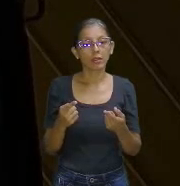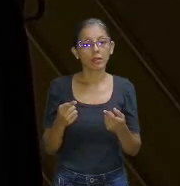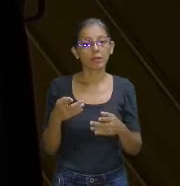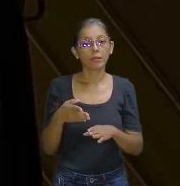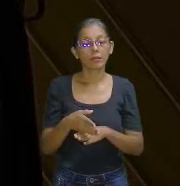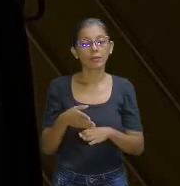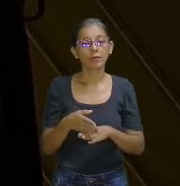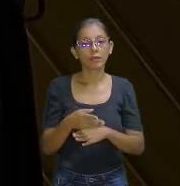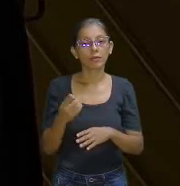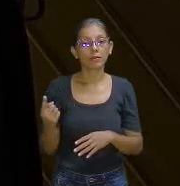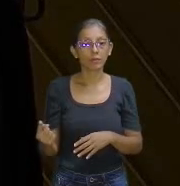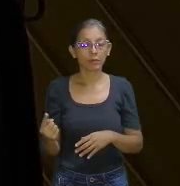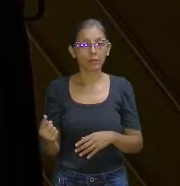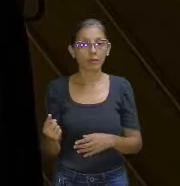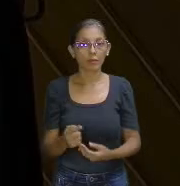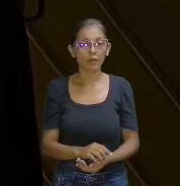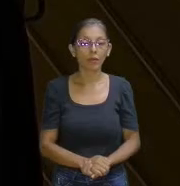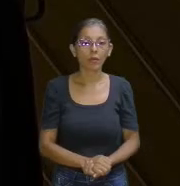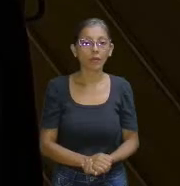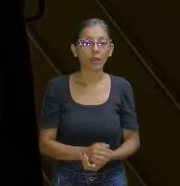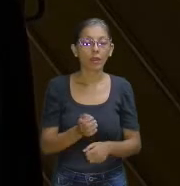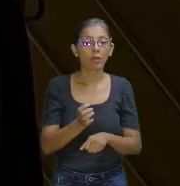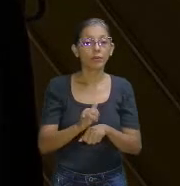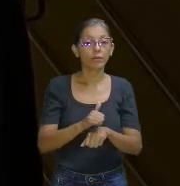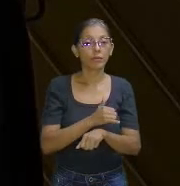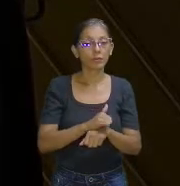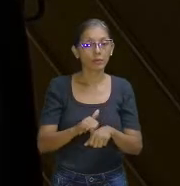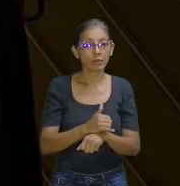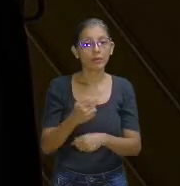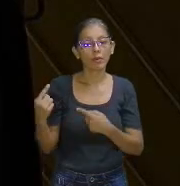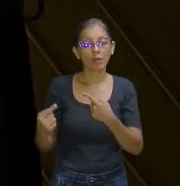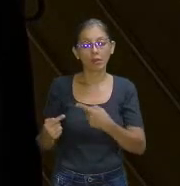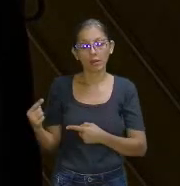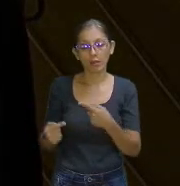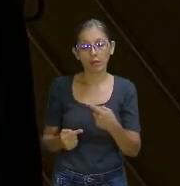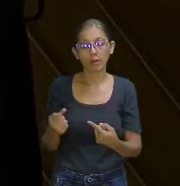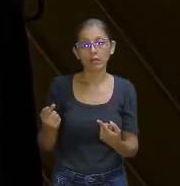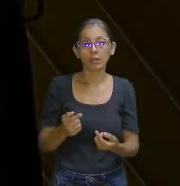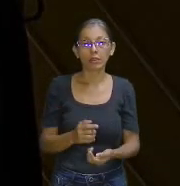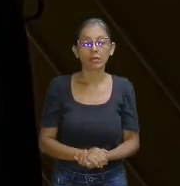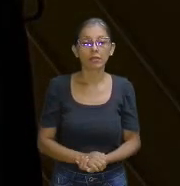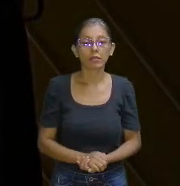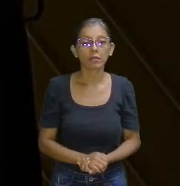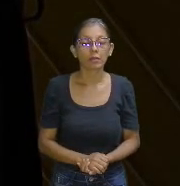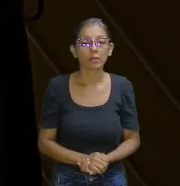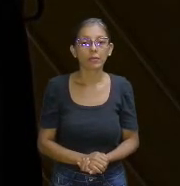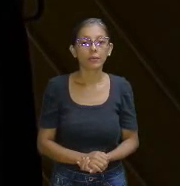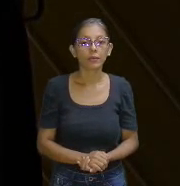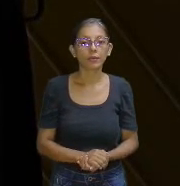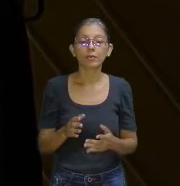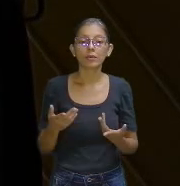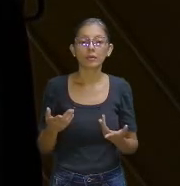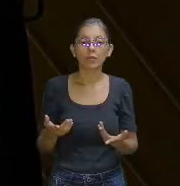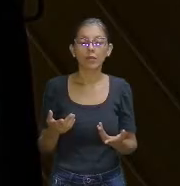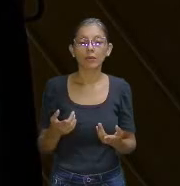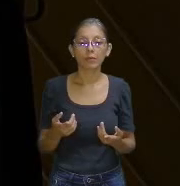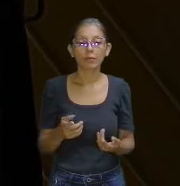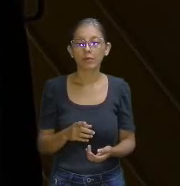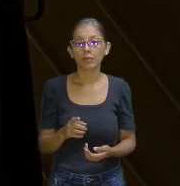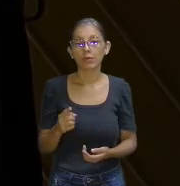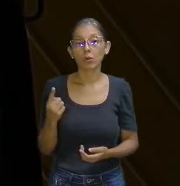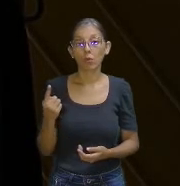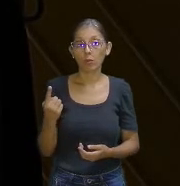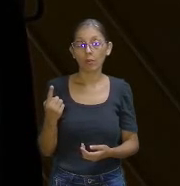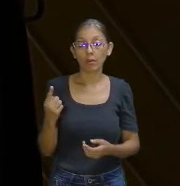sem interferência direta na estratégia político-eleitoral das agremiações. Desse modo, não é possível presumir a ilicitude de uma